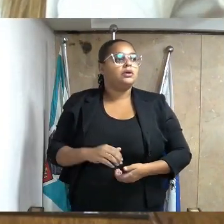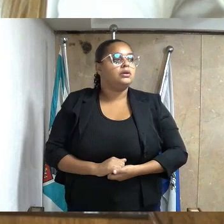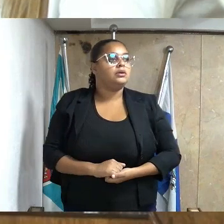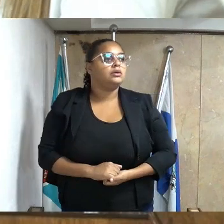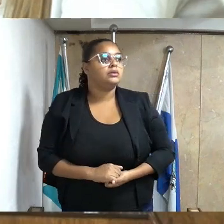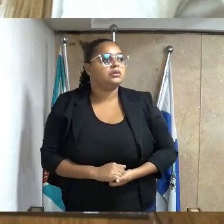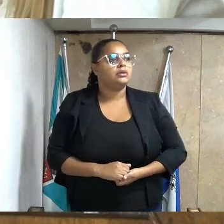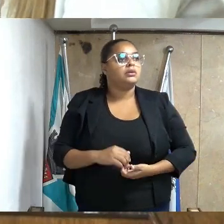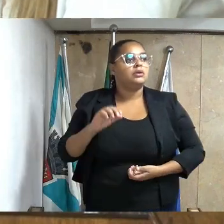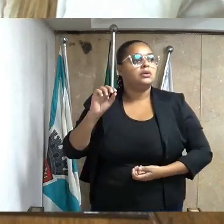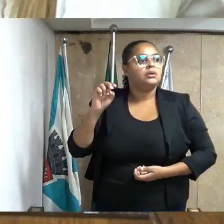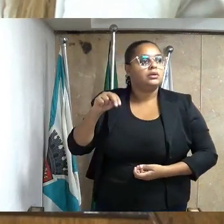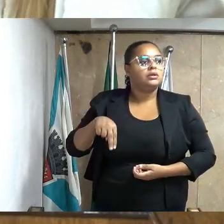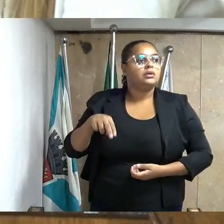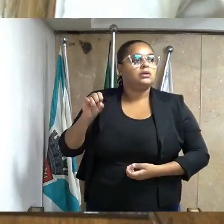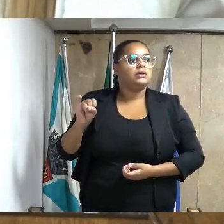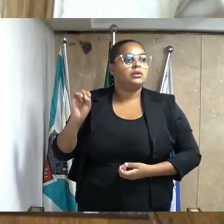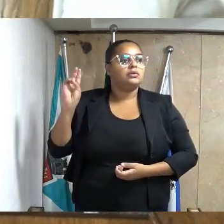Nivan de Almeida.